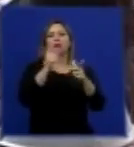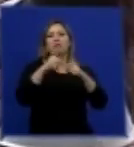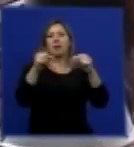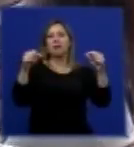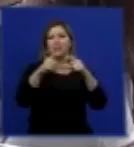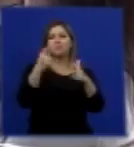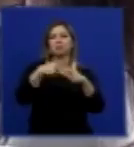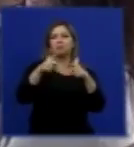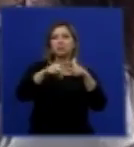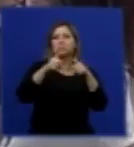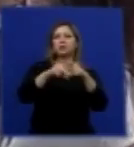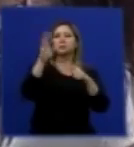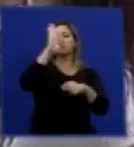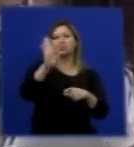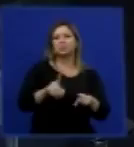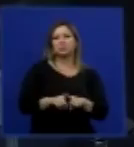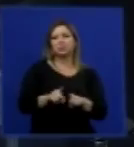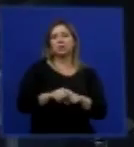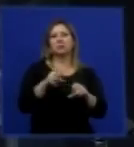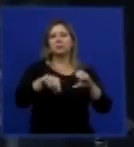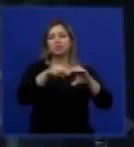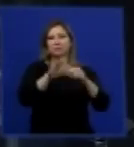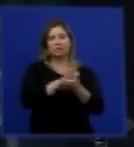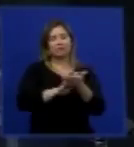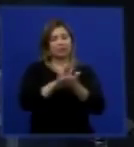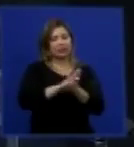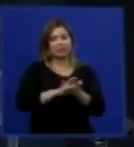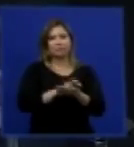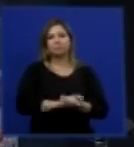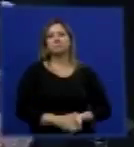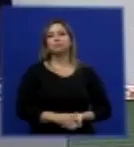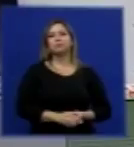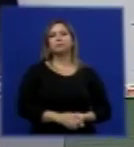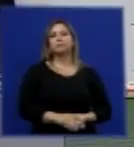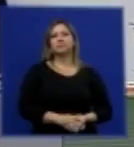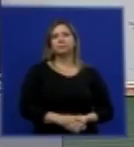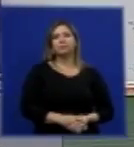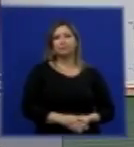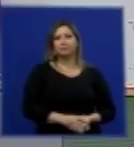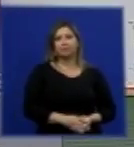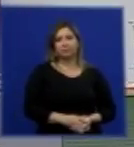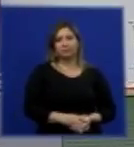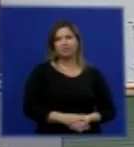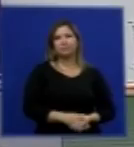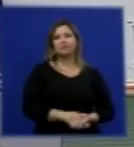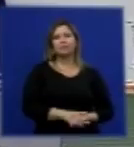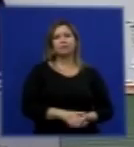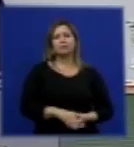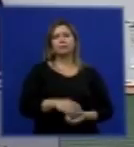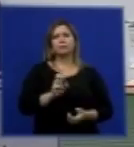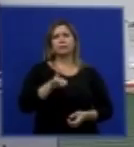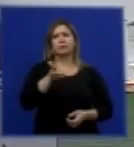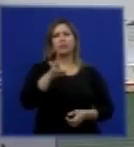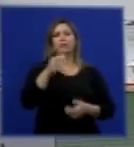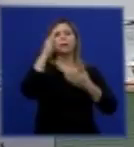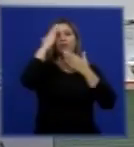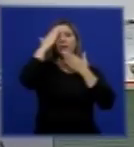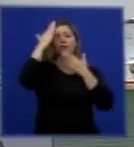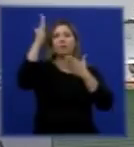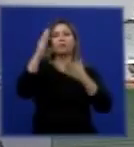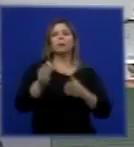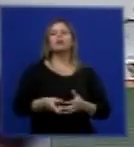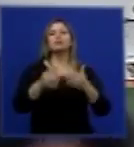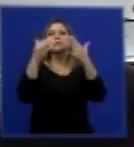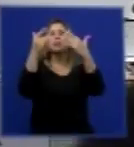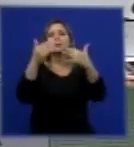pneu disposto na nossa natureza é muito obrigado pela oportunidade eu agradeço a exposição